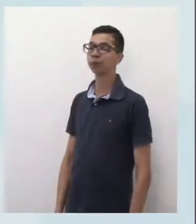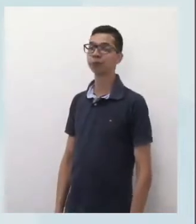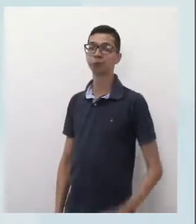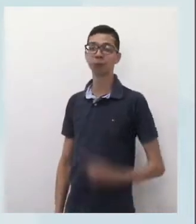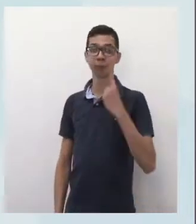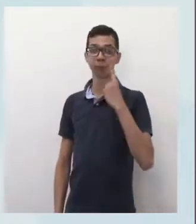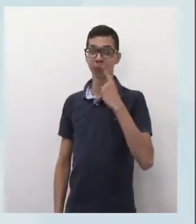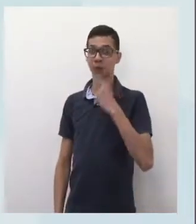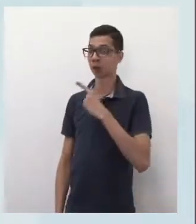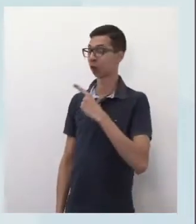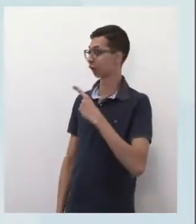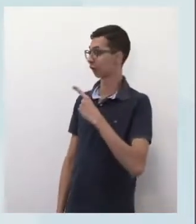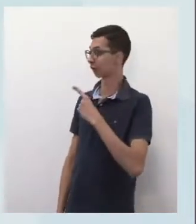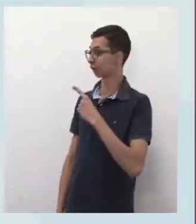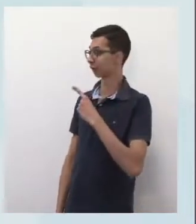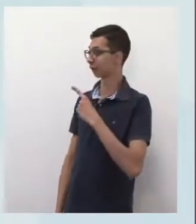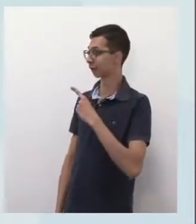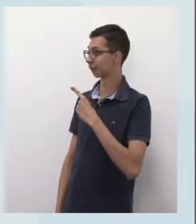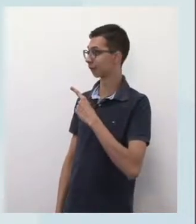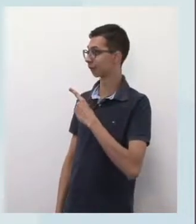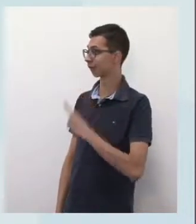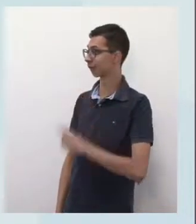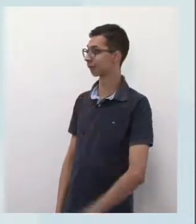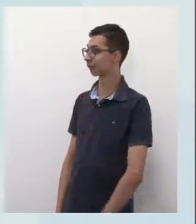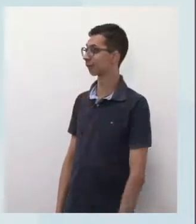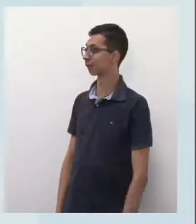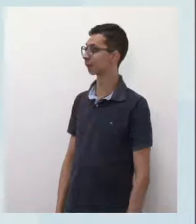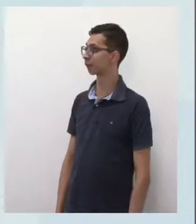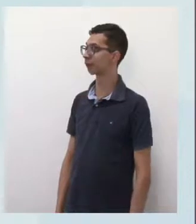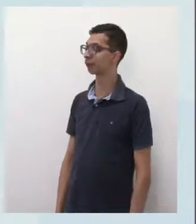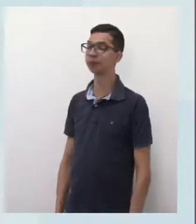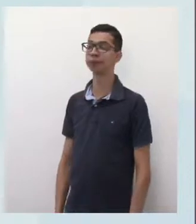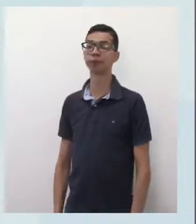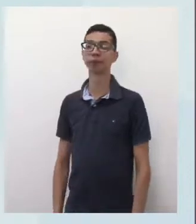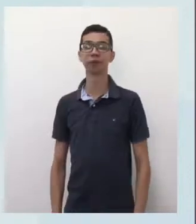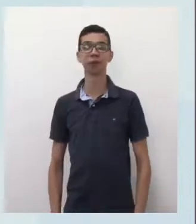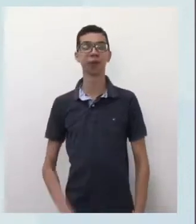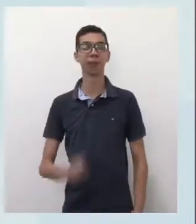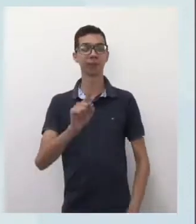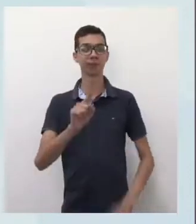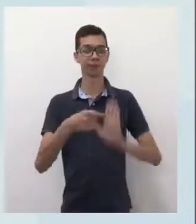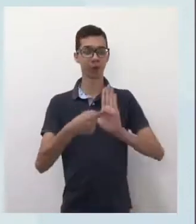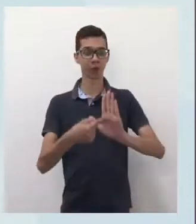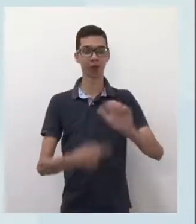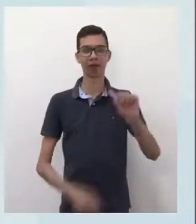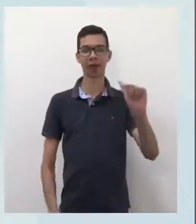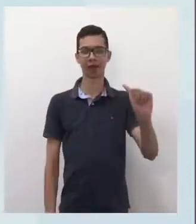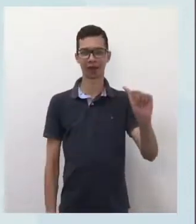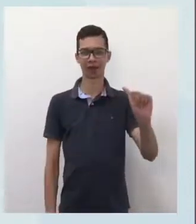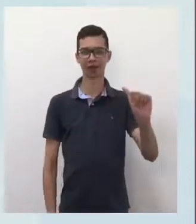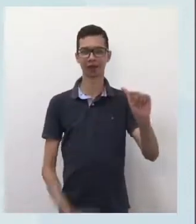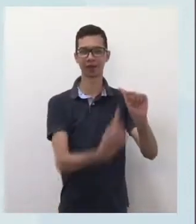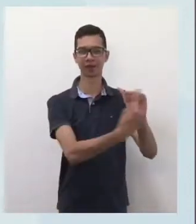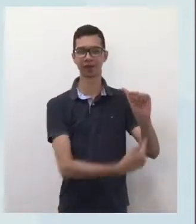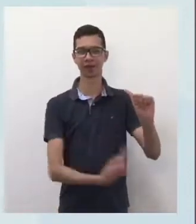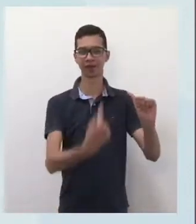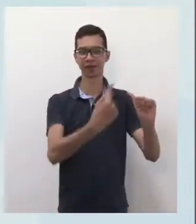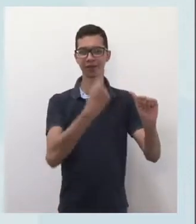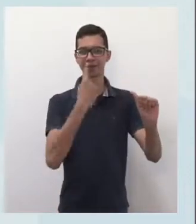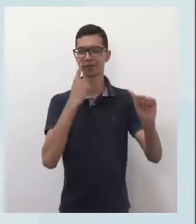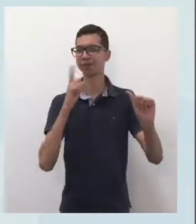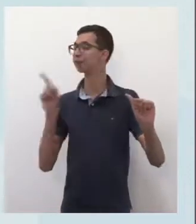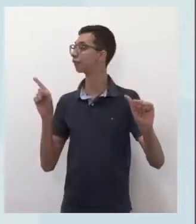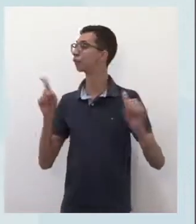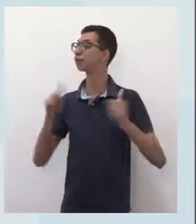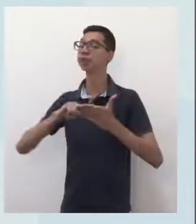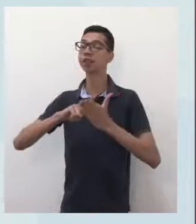você tem uma setinha aqui que está indicando o quê? Quer dizer que essa máquina de lavar aqui, que eu ganhei de presente